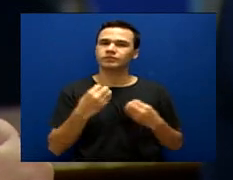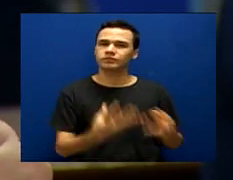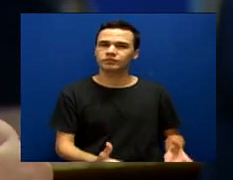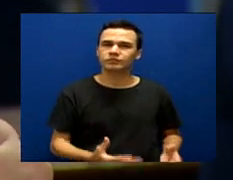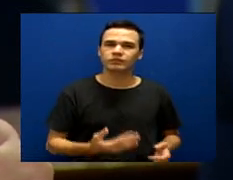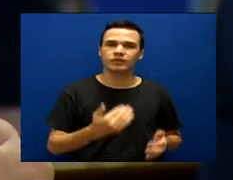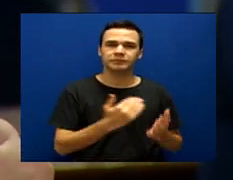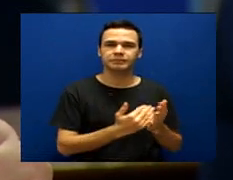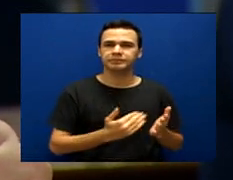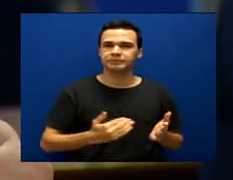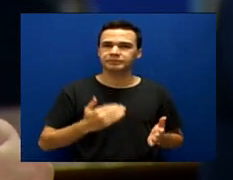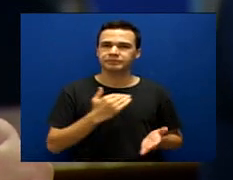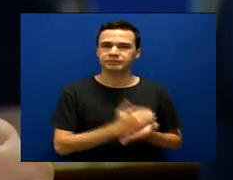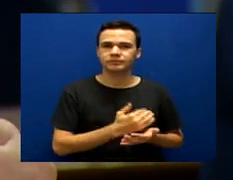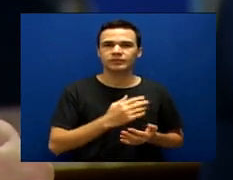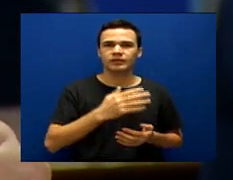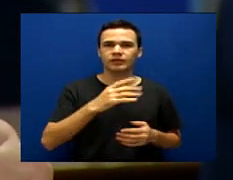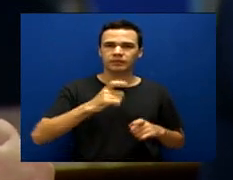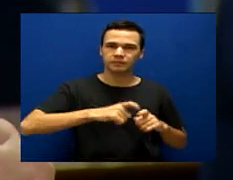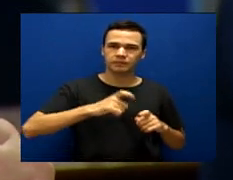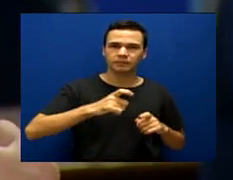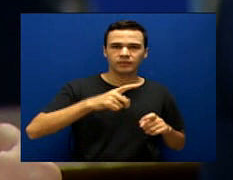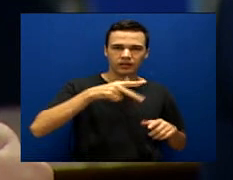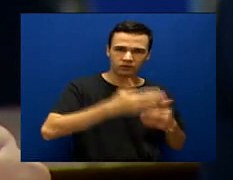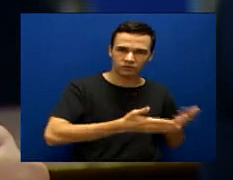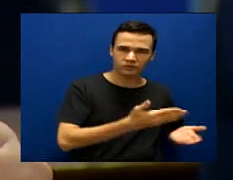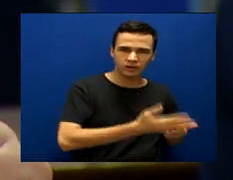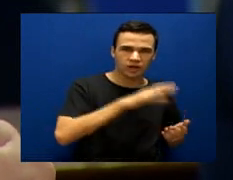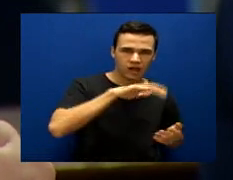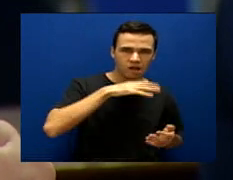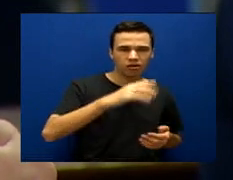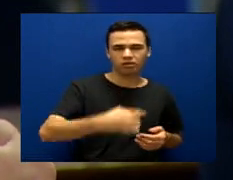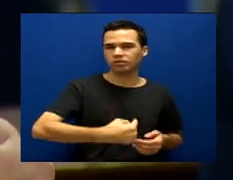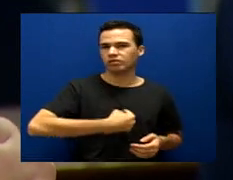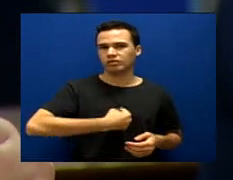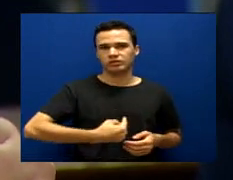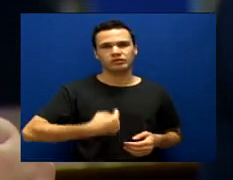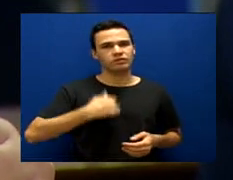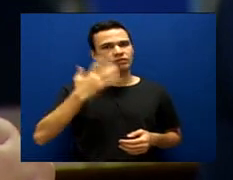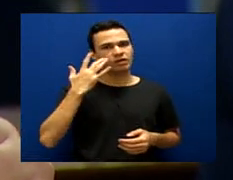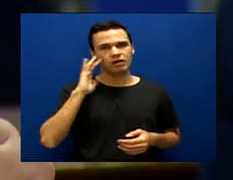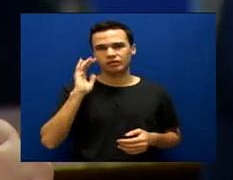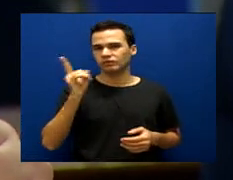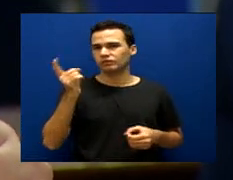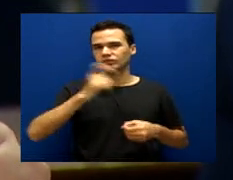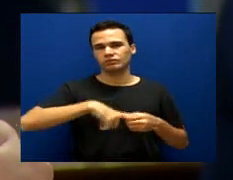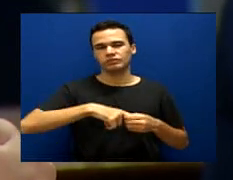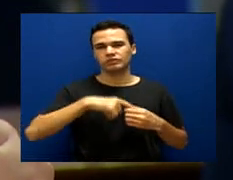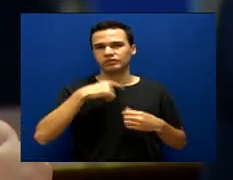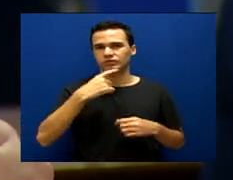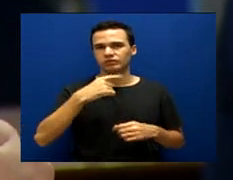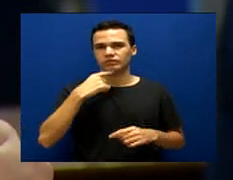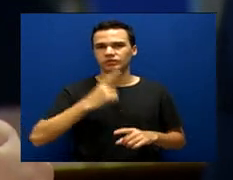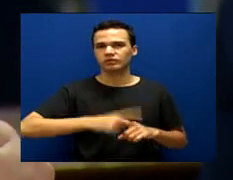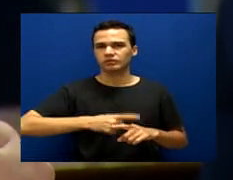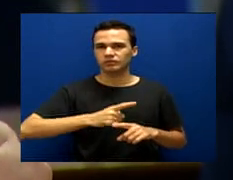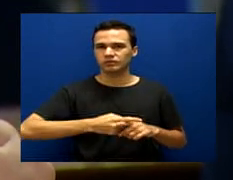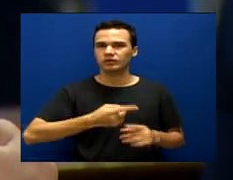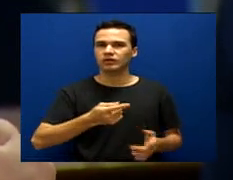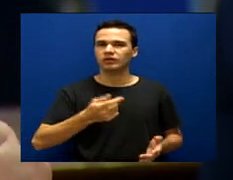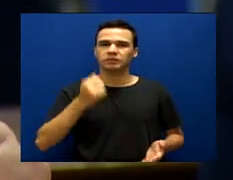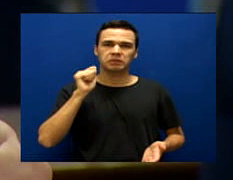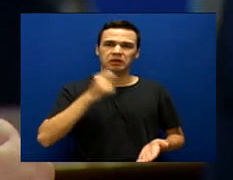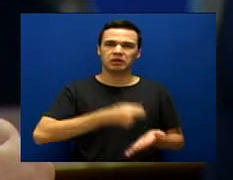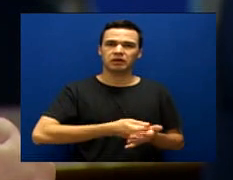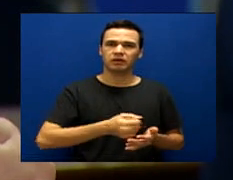disponibilizar mais veterinários para o castramóvel, eu, Mariana Borg, não acho viável ele retornar. Porque vocês vão ter que investir mais